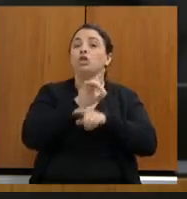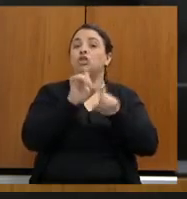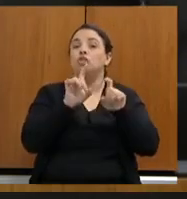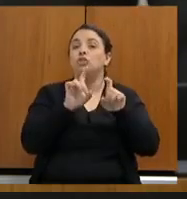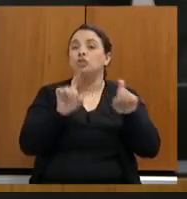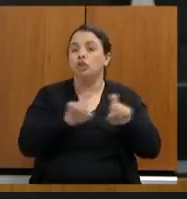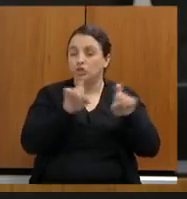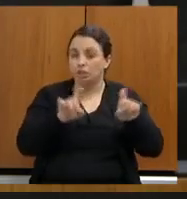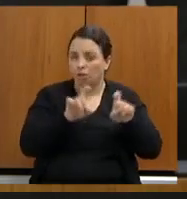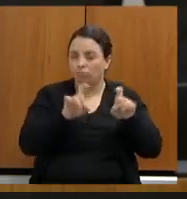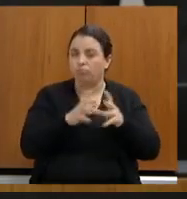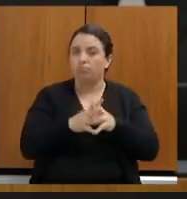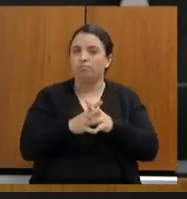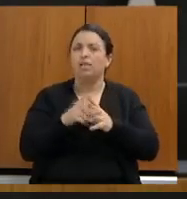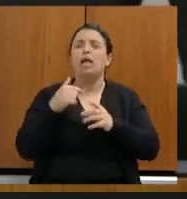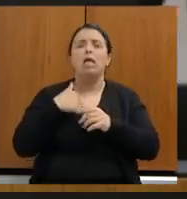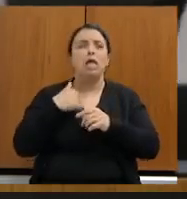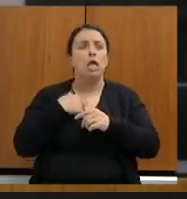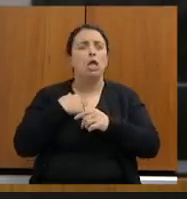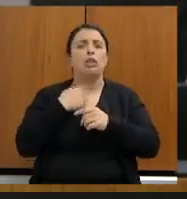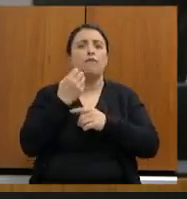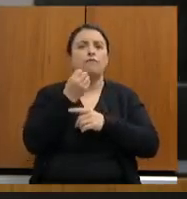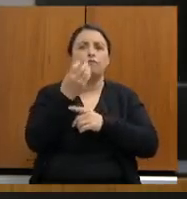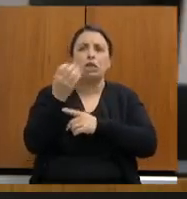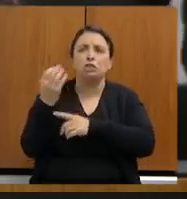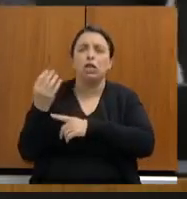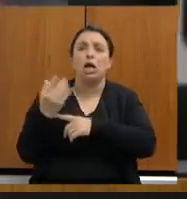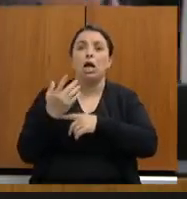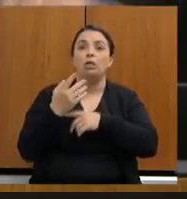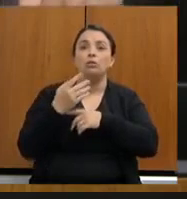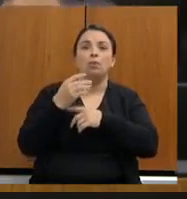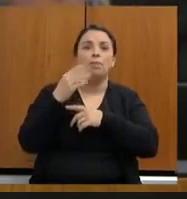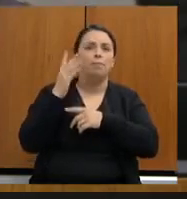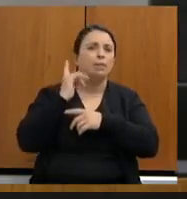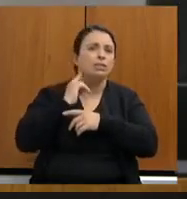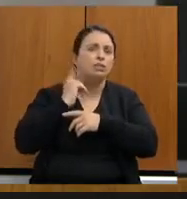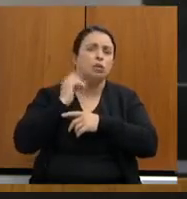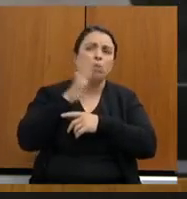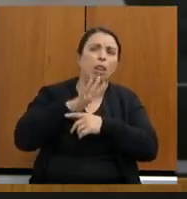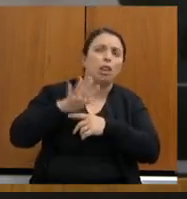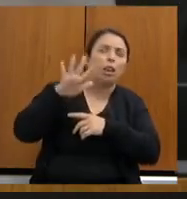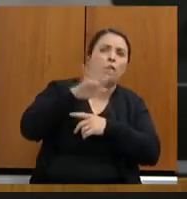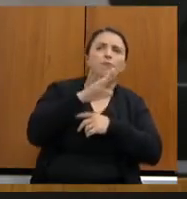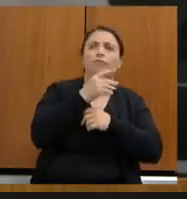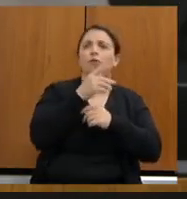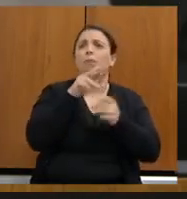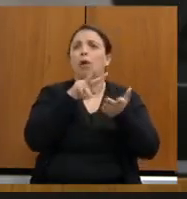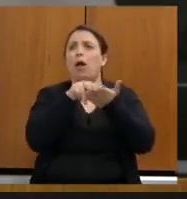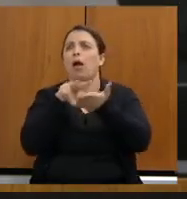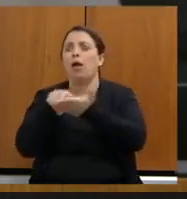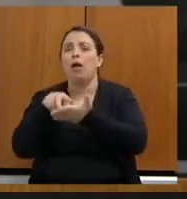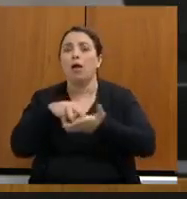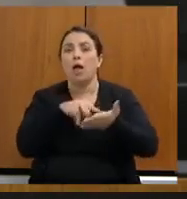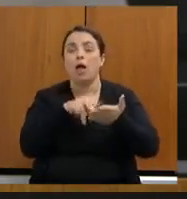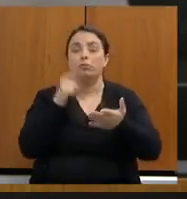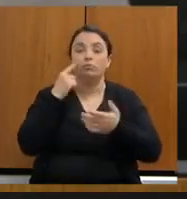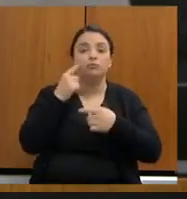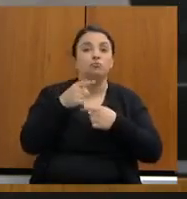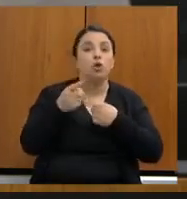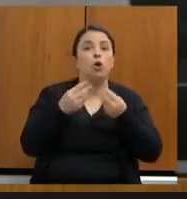alguns lugares eles te apresenta positivo como nós fizemos aqui uma audiência pública nesta comissão